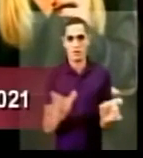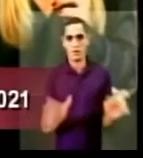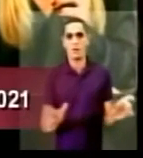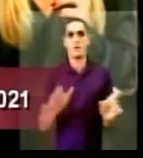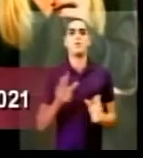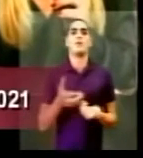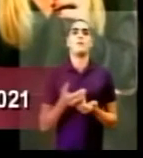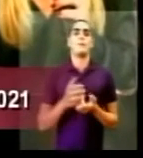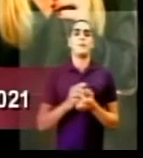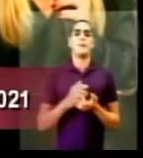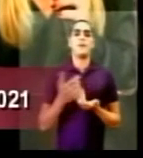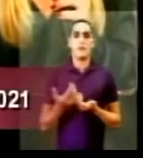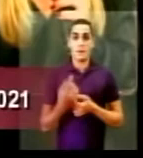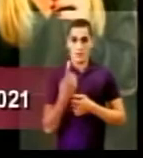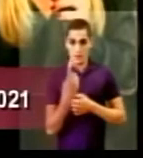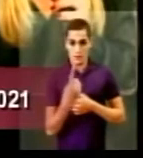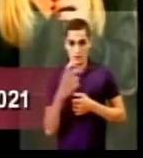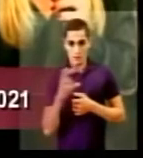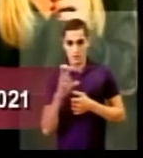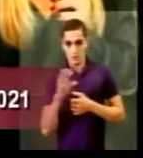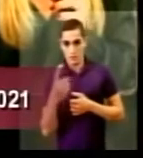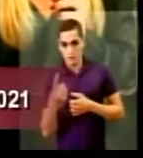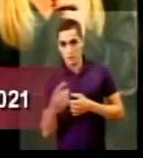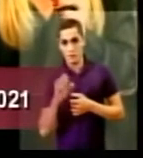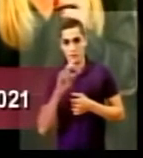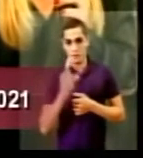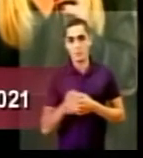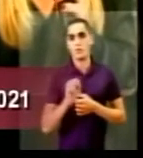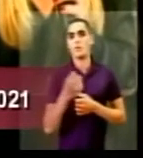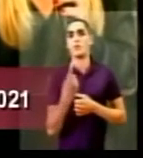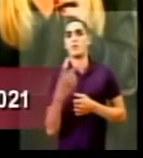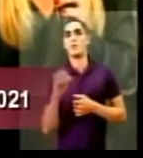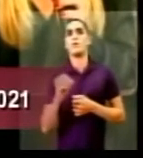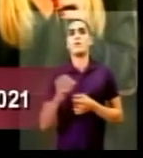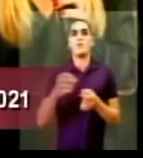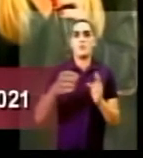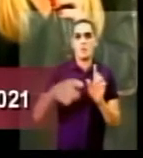Destes, 105.810 tiveram resultados negativos e